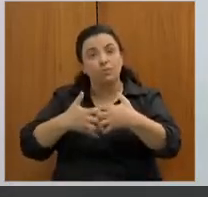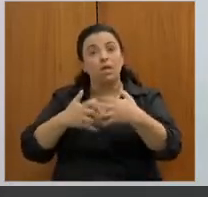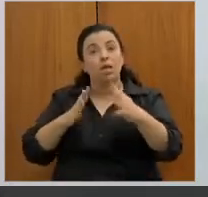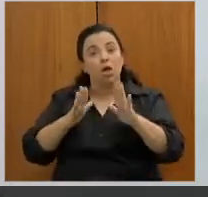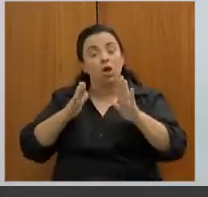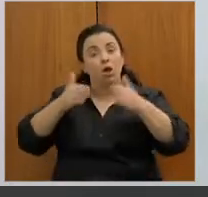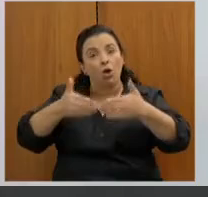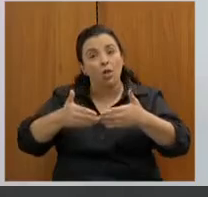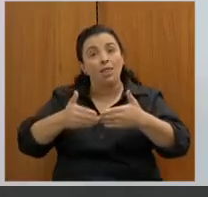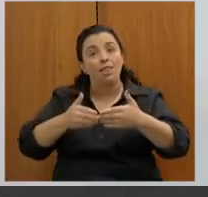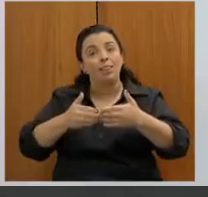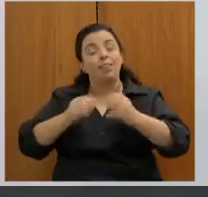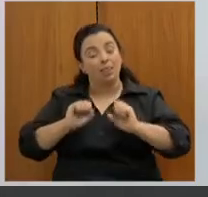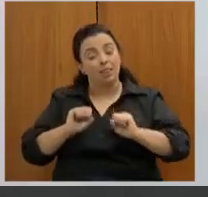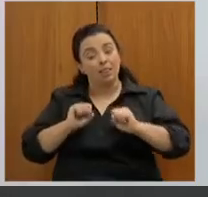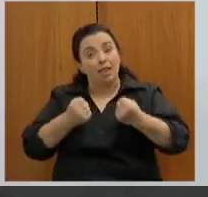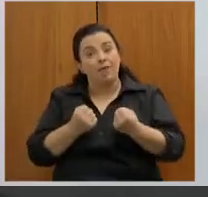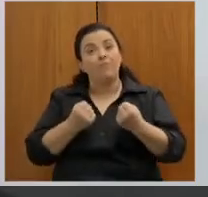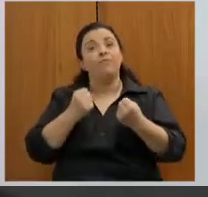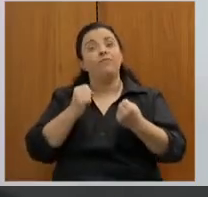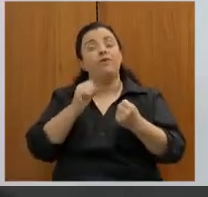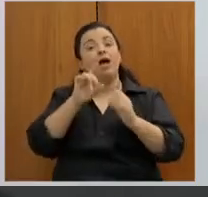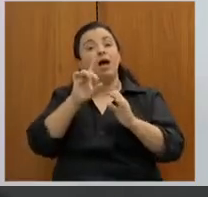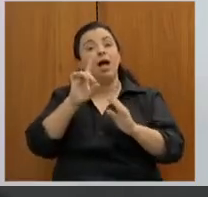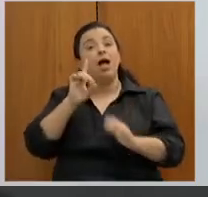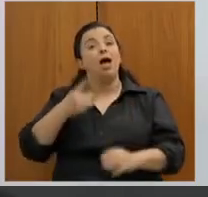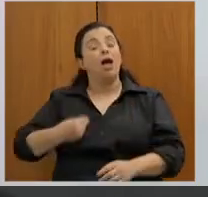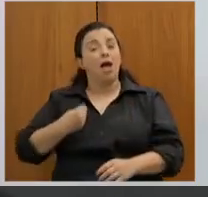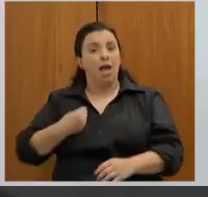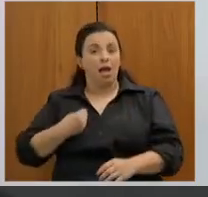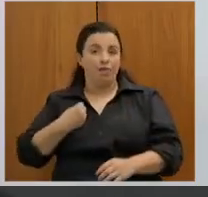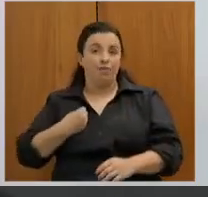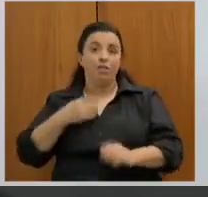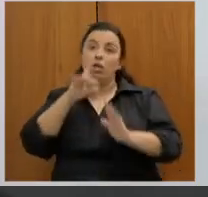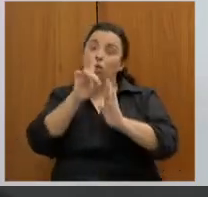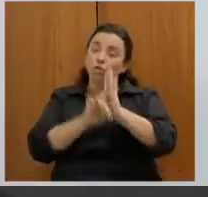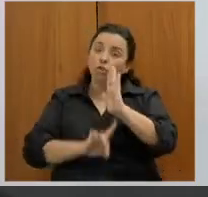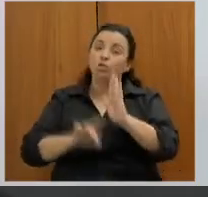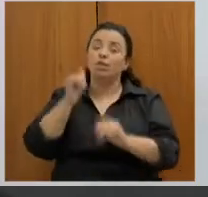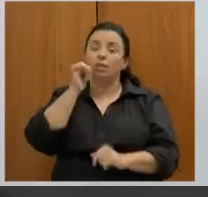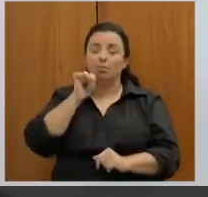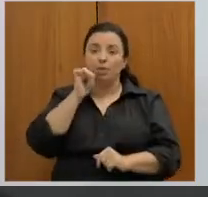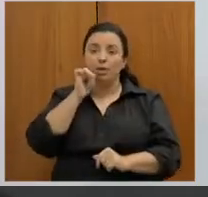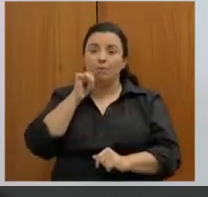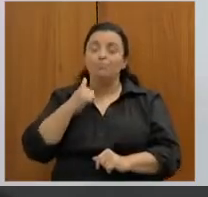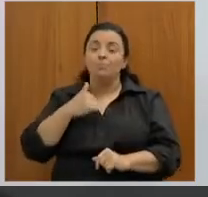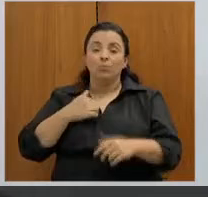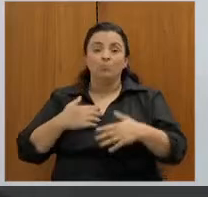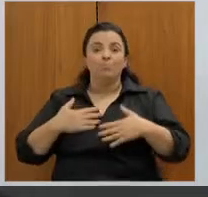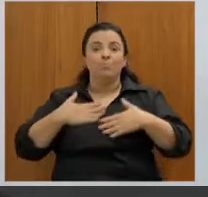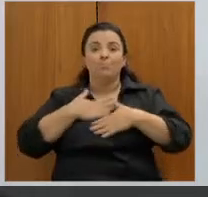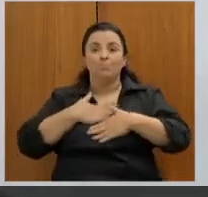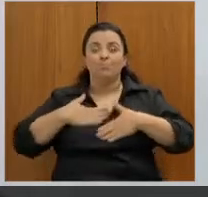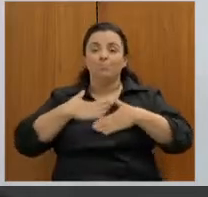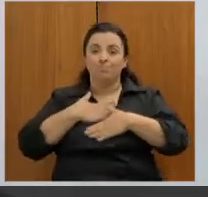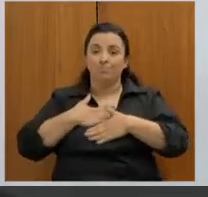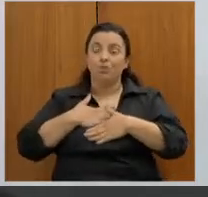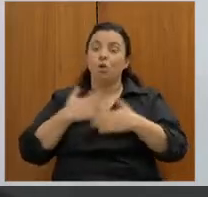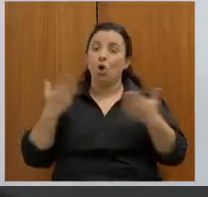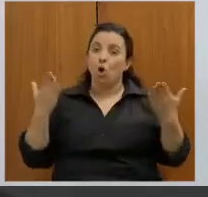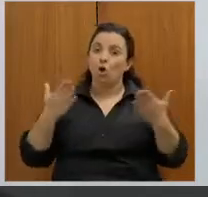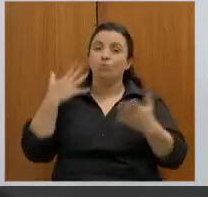é É uma honra para mim estar aqui participando né ao lado de tantas mulheres